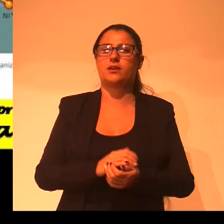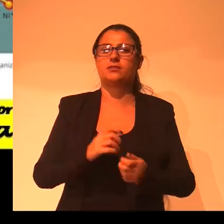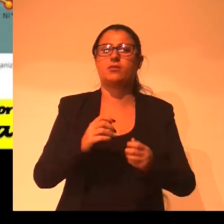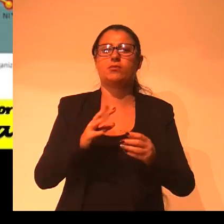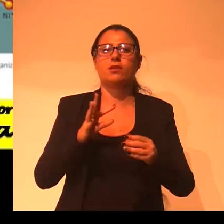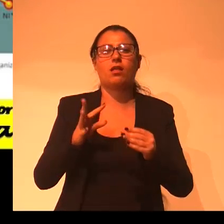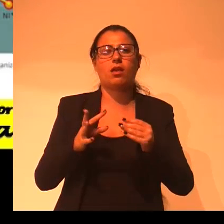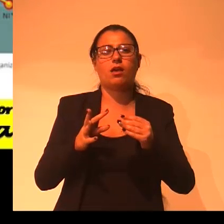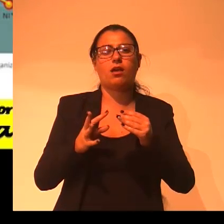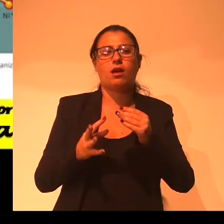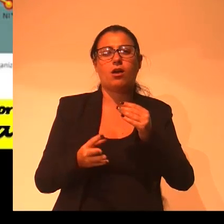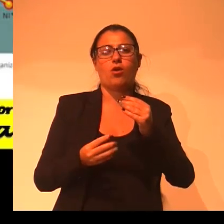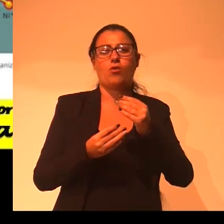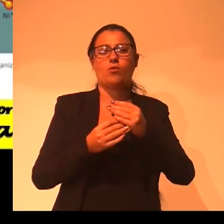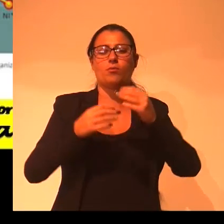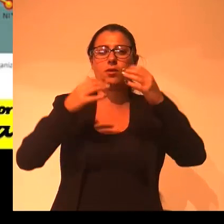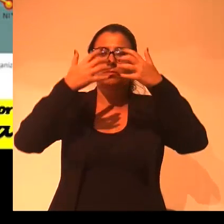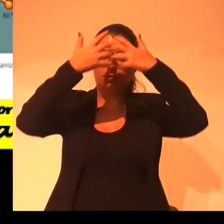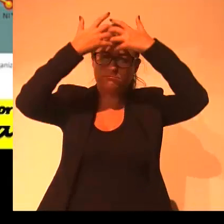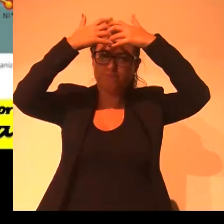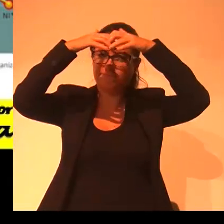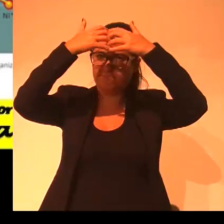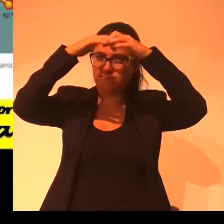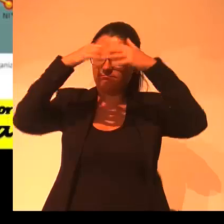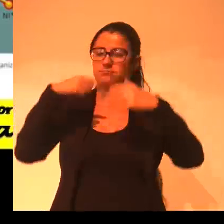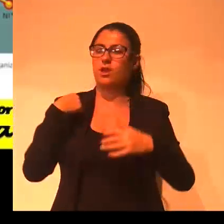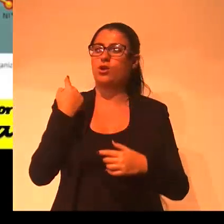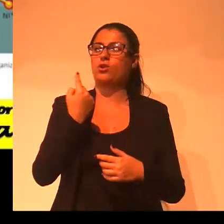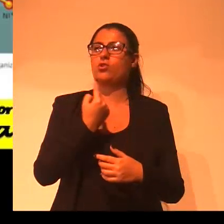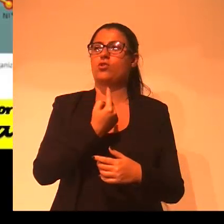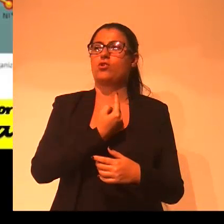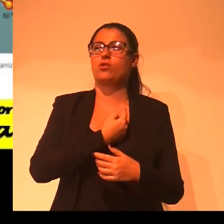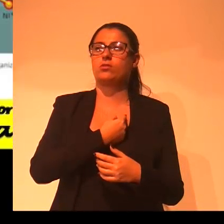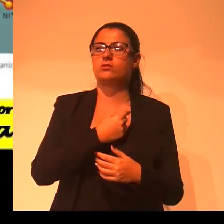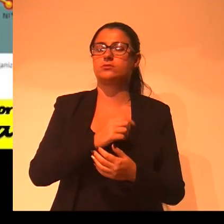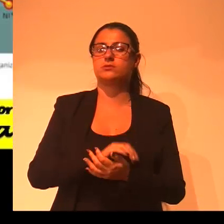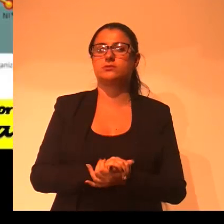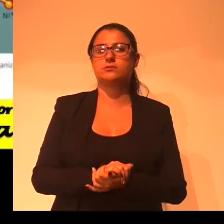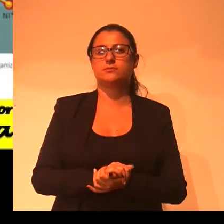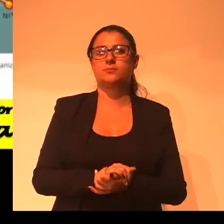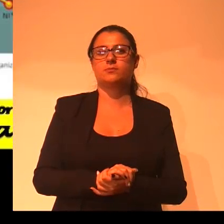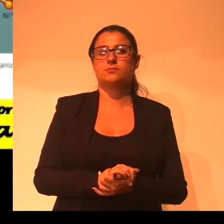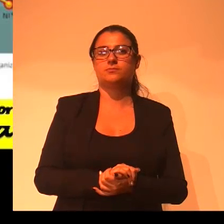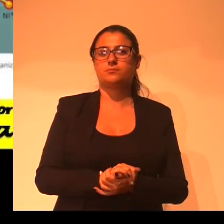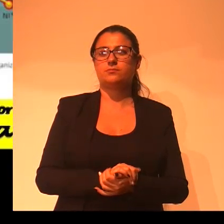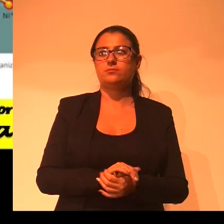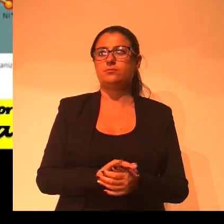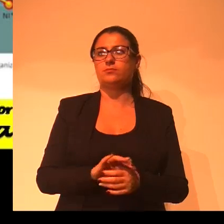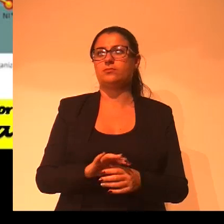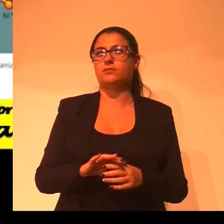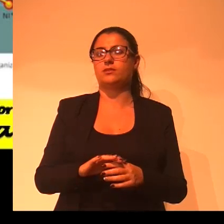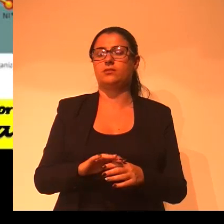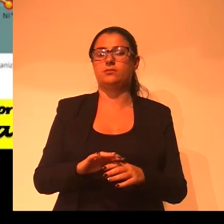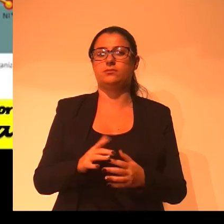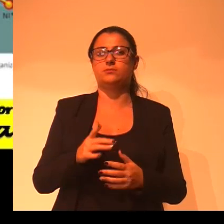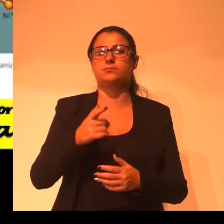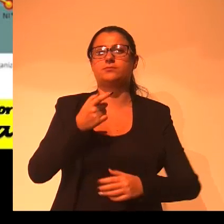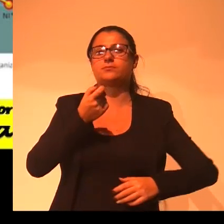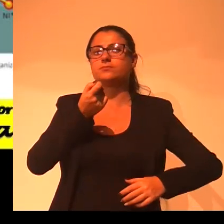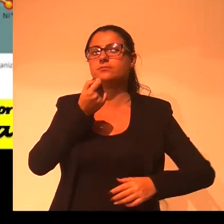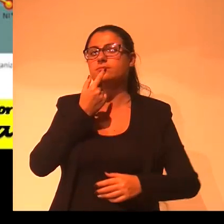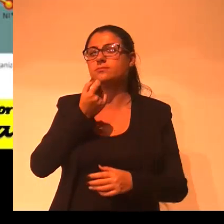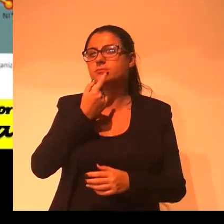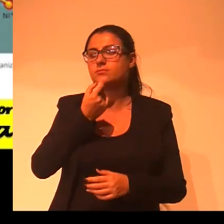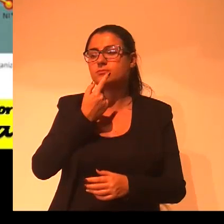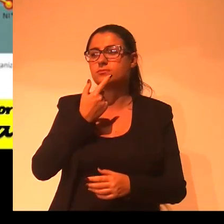reflexão? São óbitos causados pela CID, né? A CID número 10, que é a indicação do pessoal da saúde.